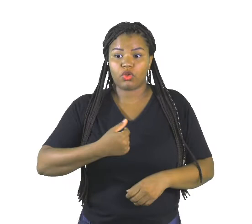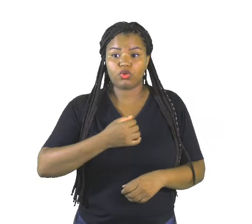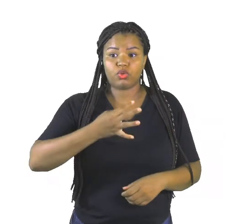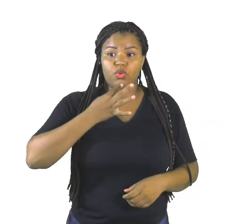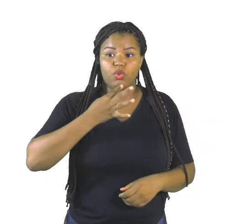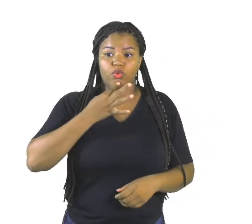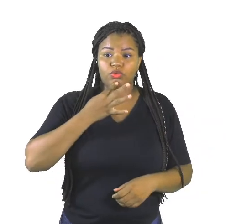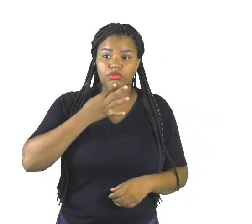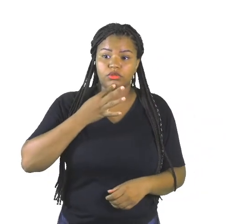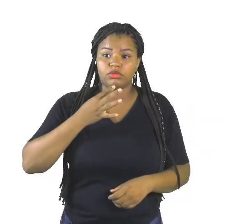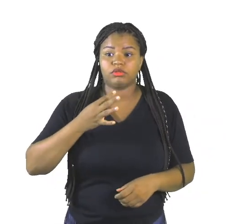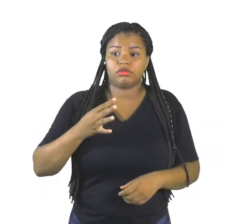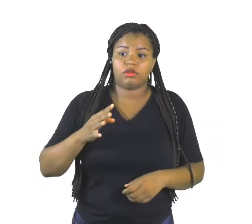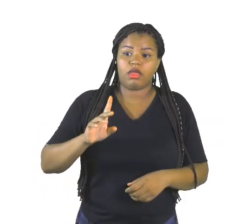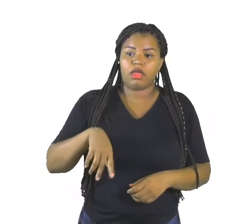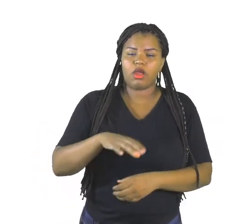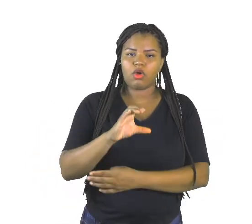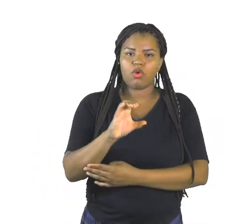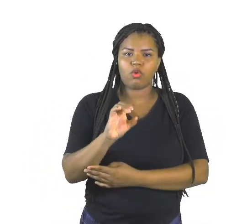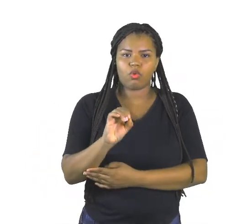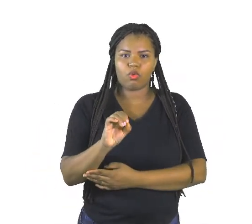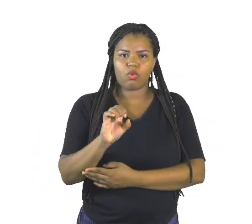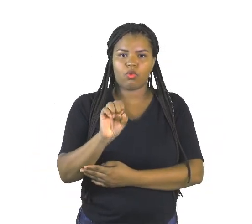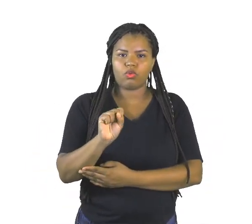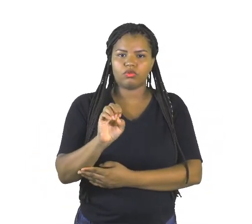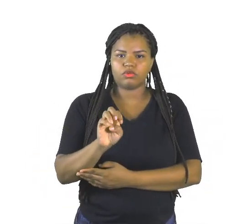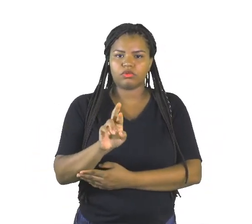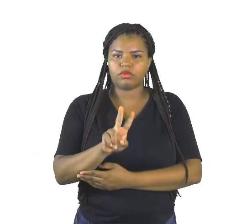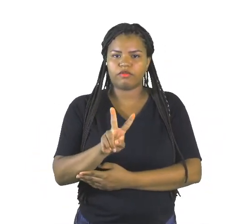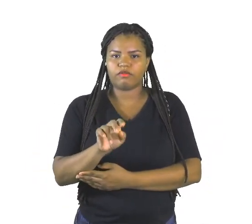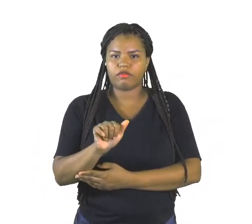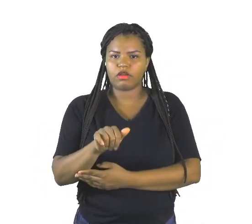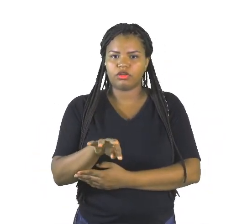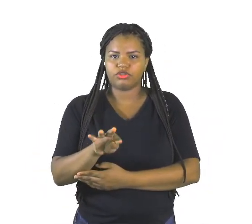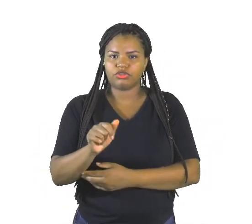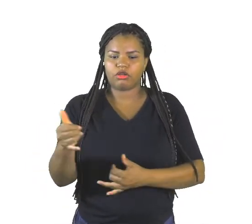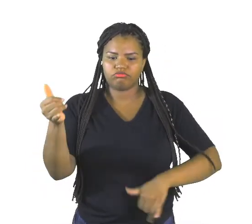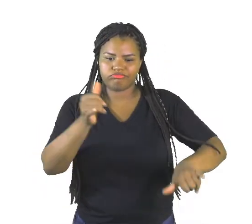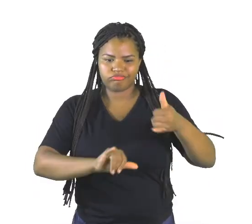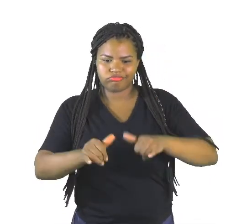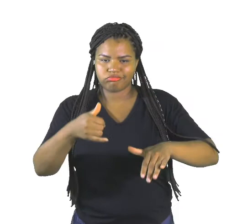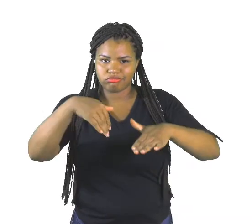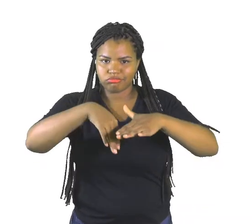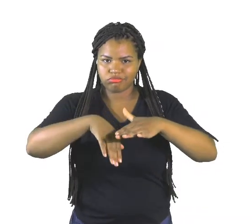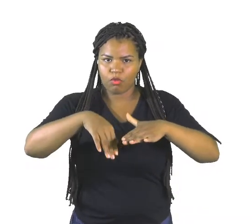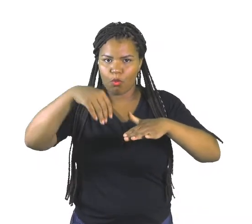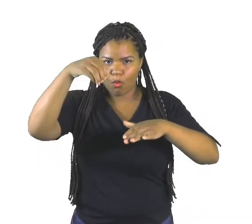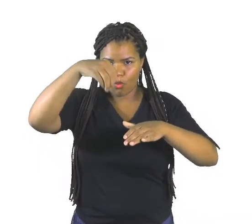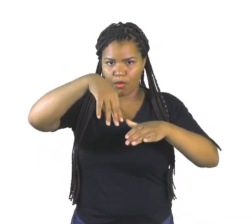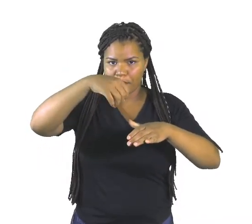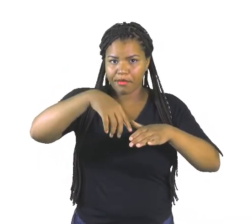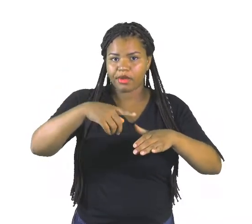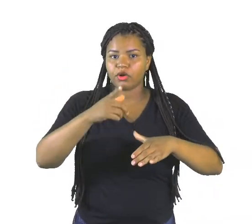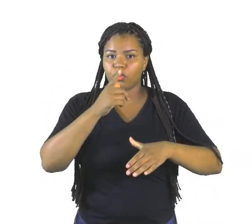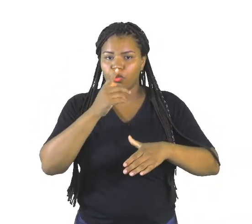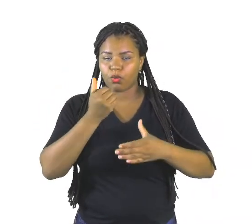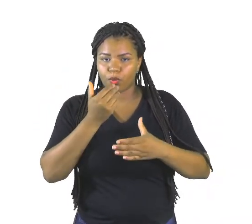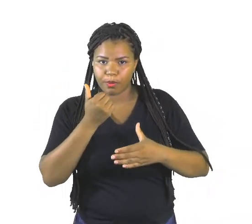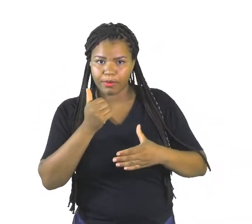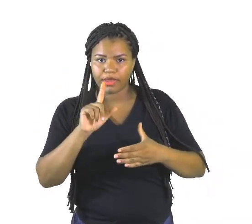os conservantes, que são aditivos químicos colocados nos alimentos, né, principalmente alimentos mais